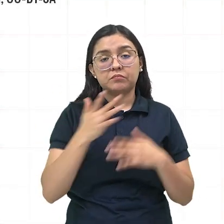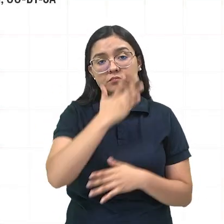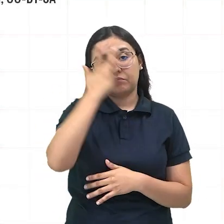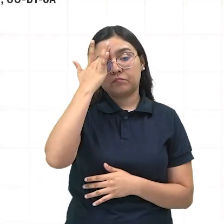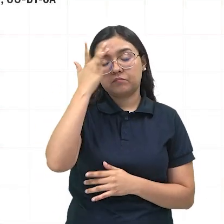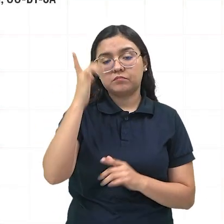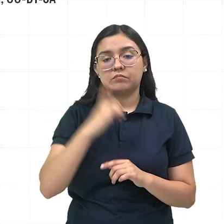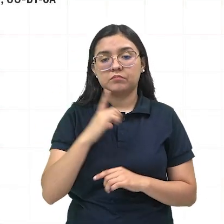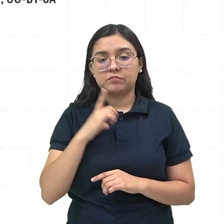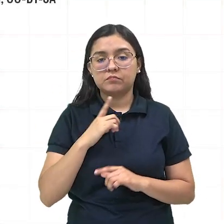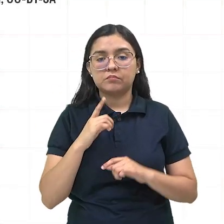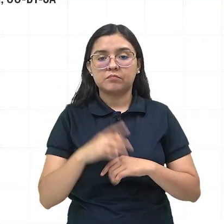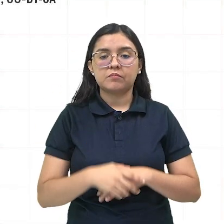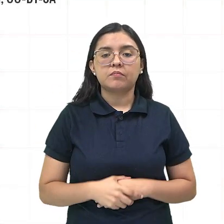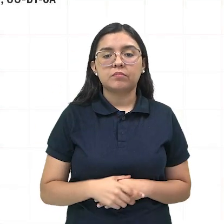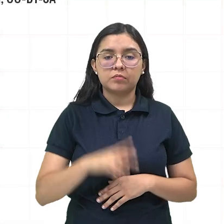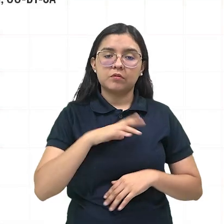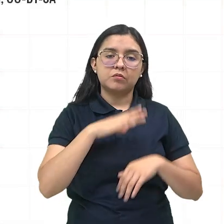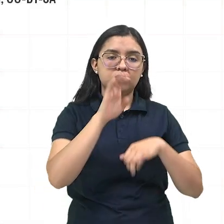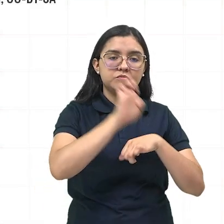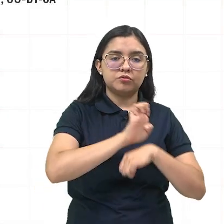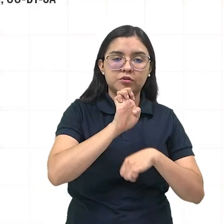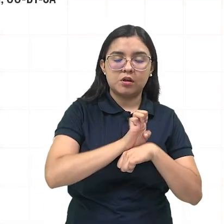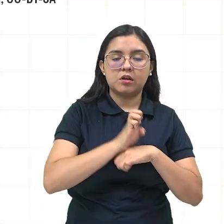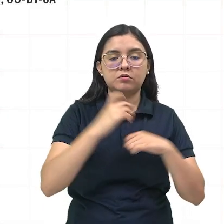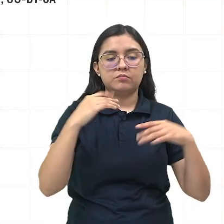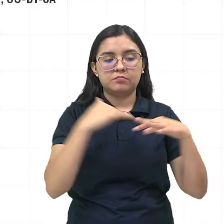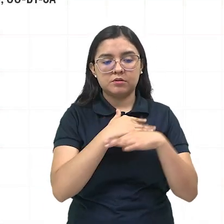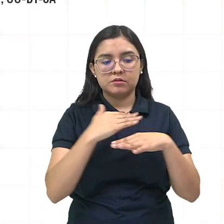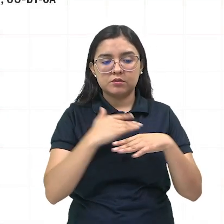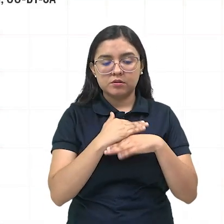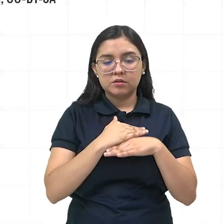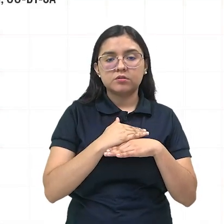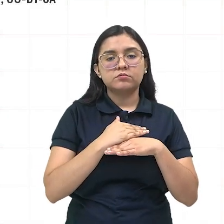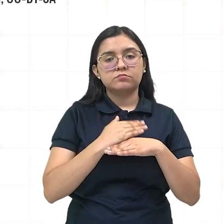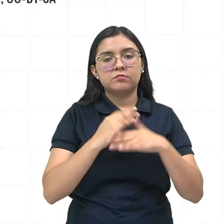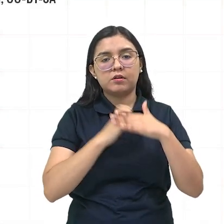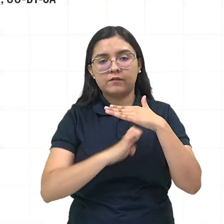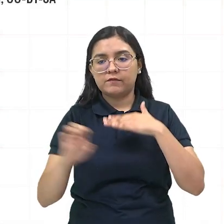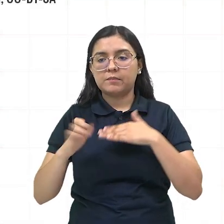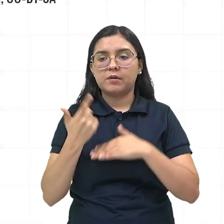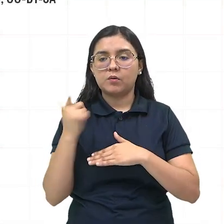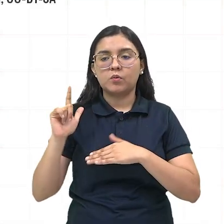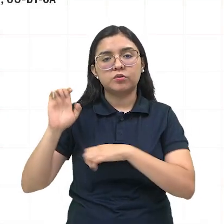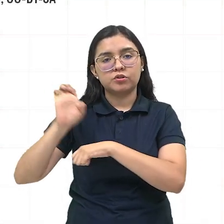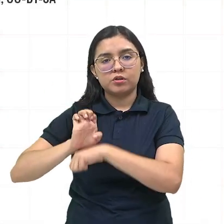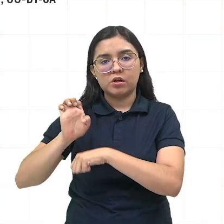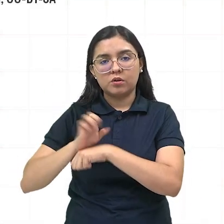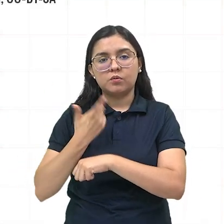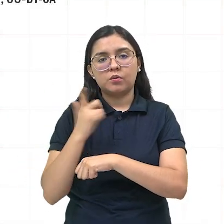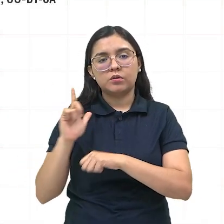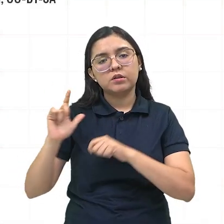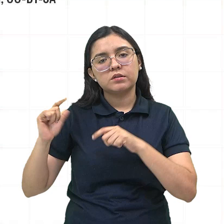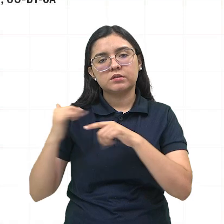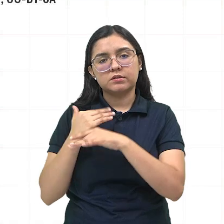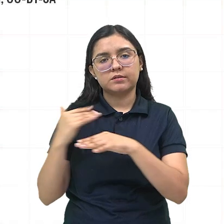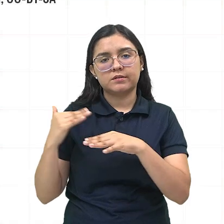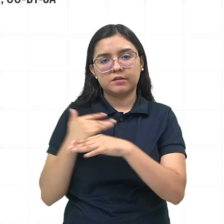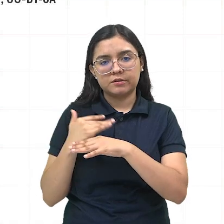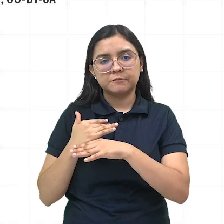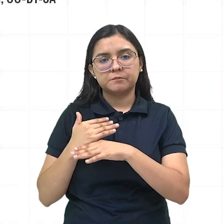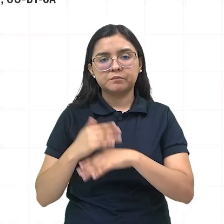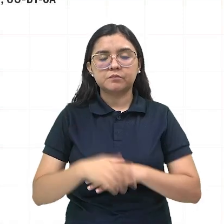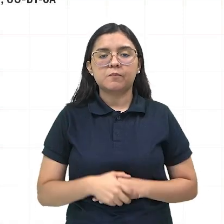motivo, sai de um estado, de uma cidade, e vai para um outro estado, para uma outra cidade, do